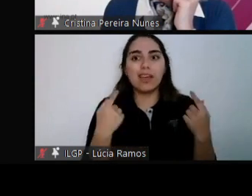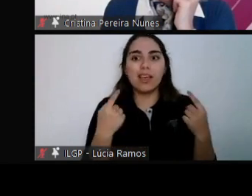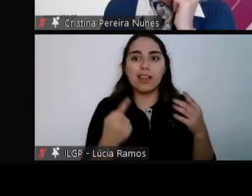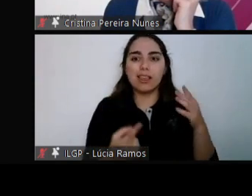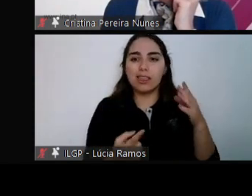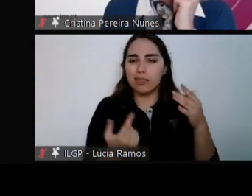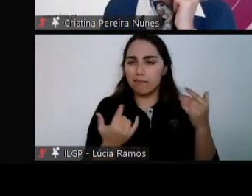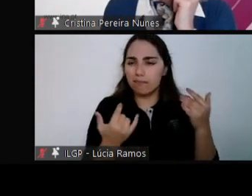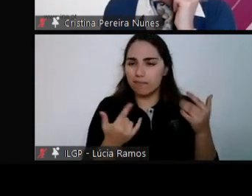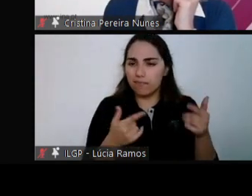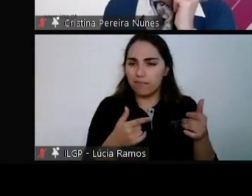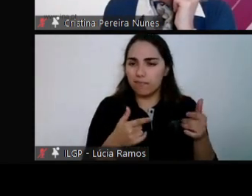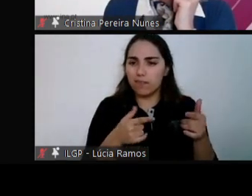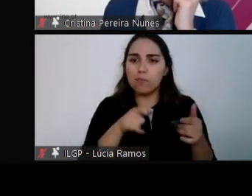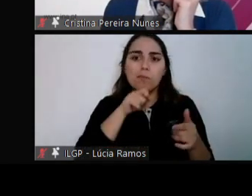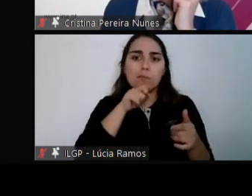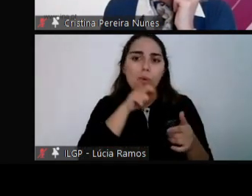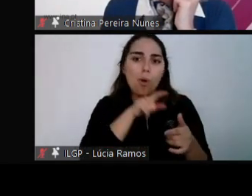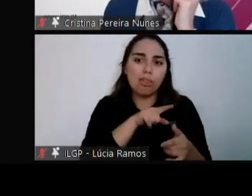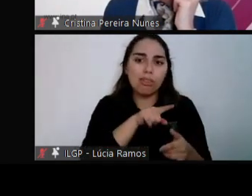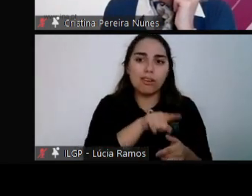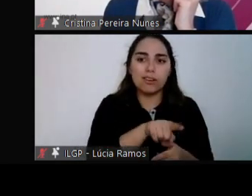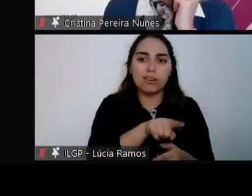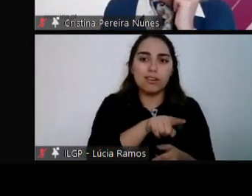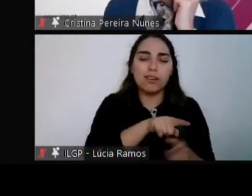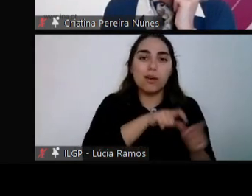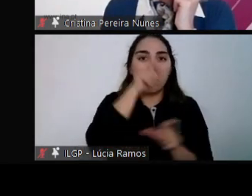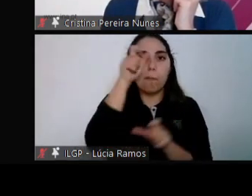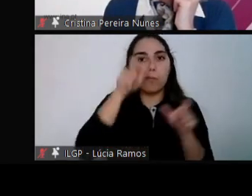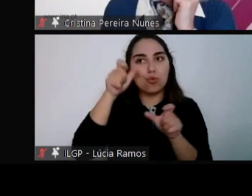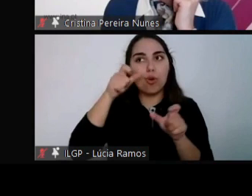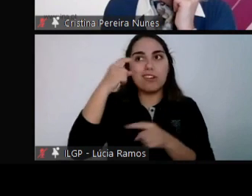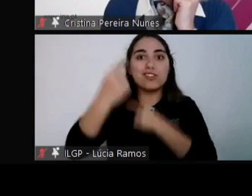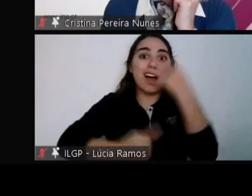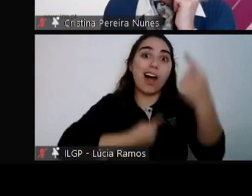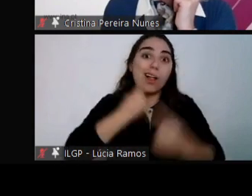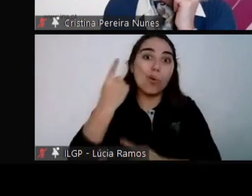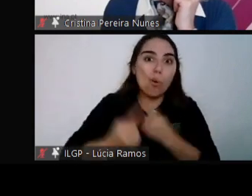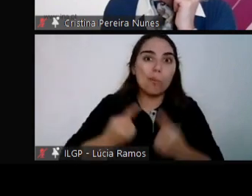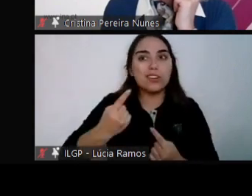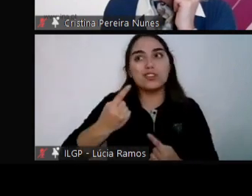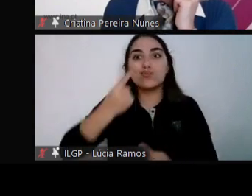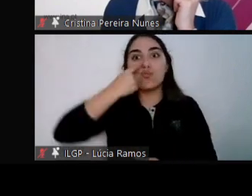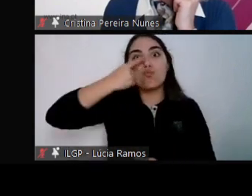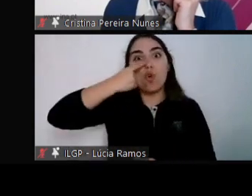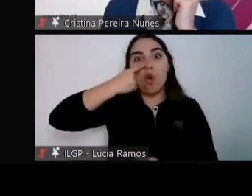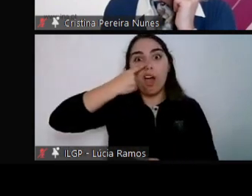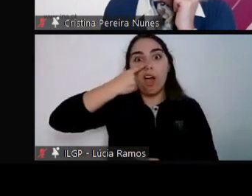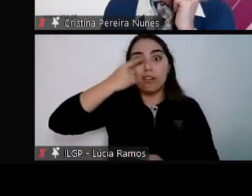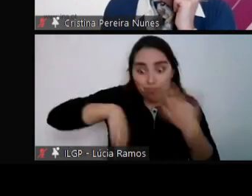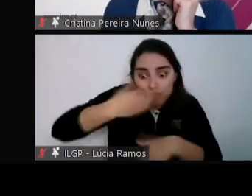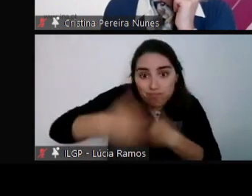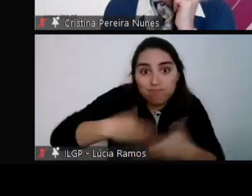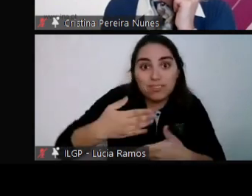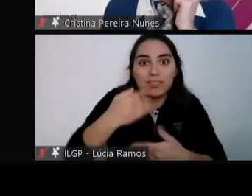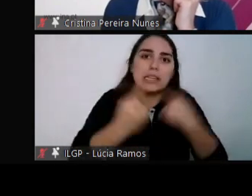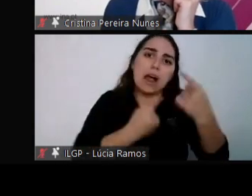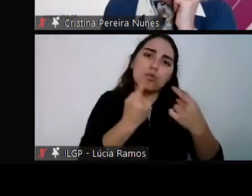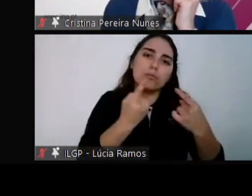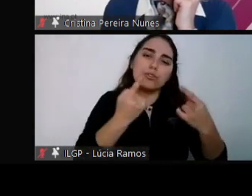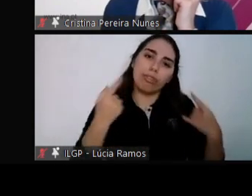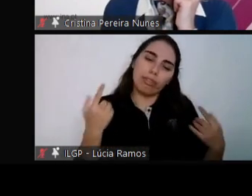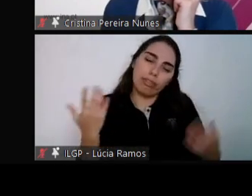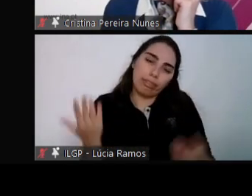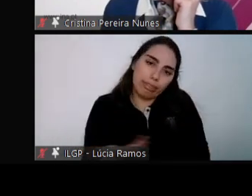muito, pode chatear aqueles que já têm alguns skills digitais e gostariam de andar mais depressa, e estamos aí, não queria dizer esta palavra, mas estávamos